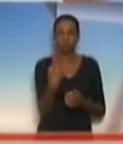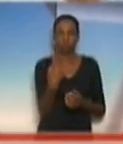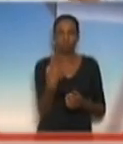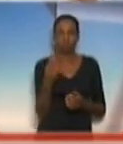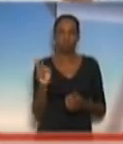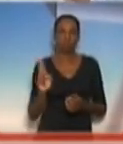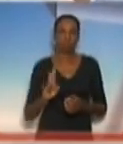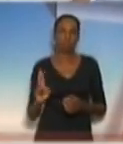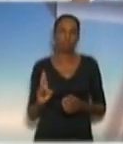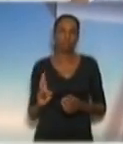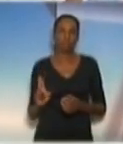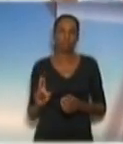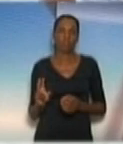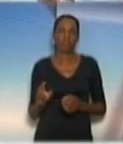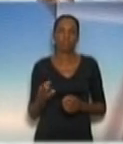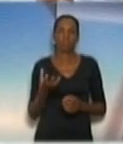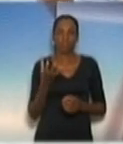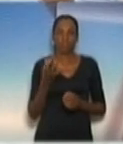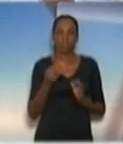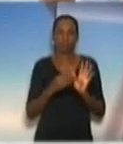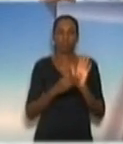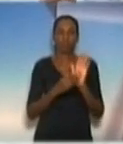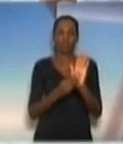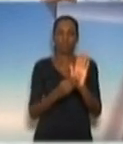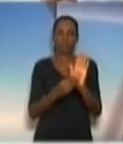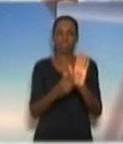R$ 971. Eu gostaria de mostrar aqui